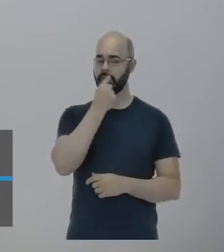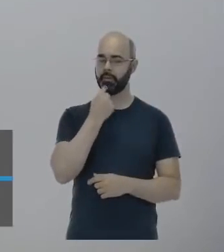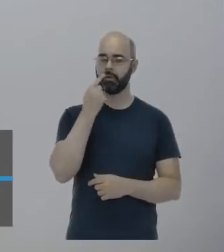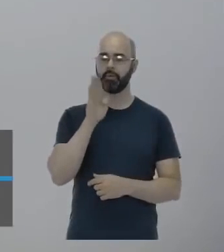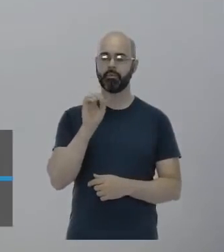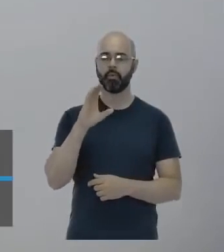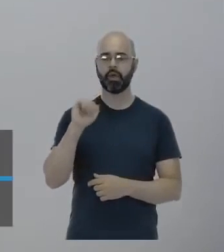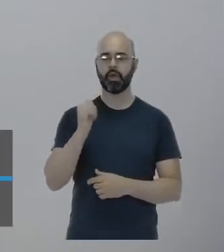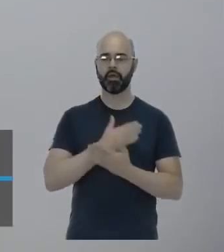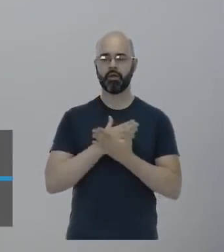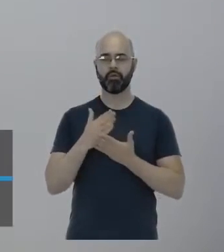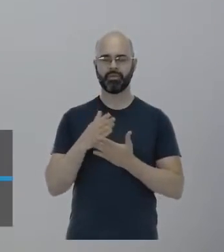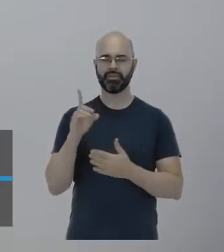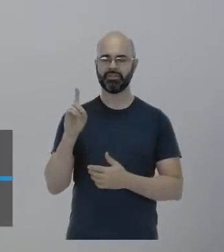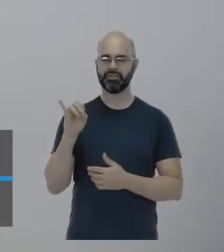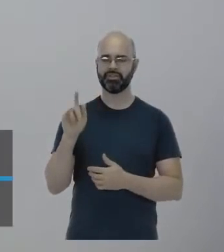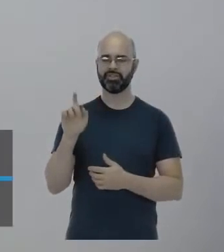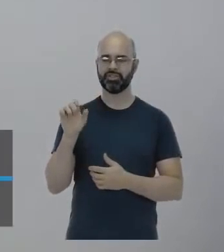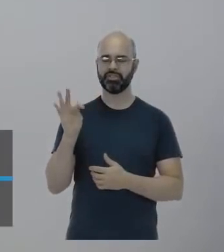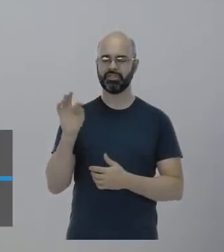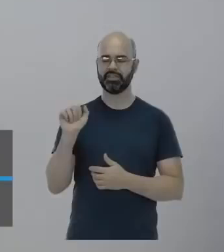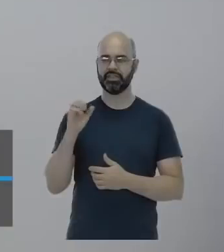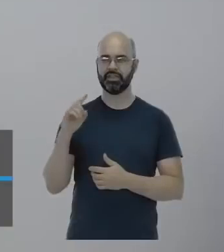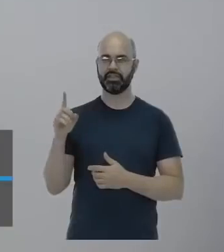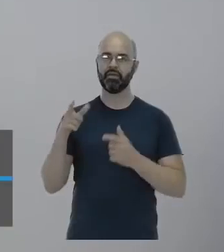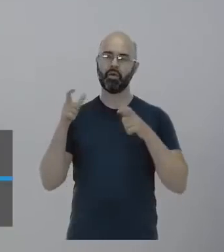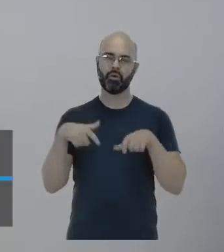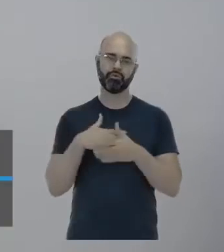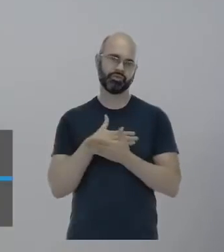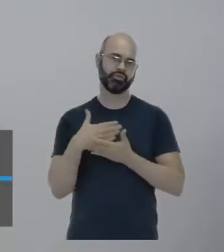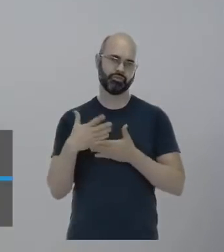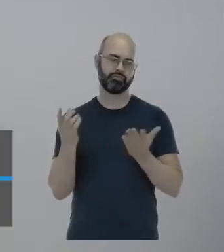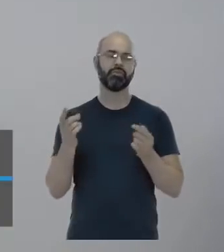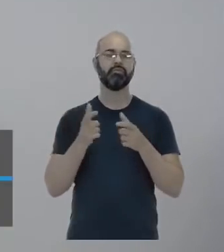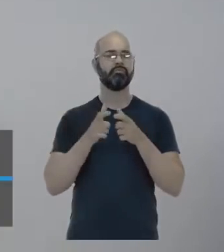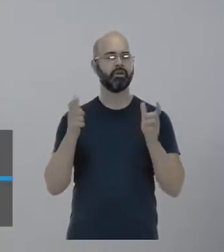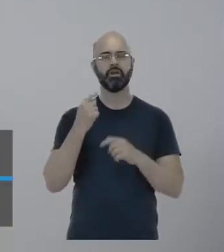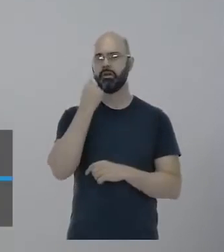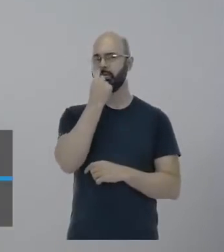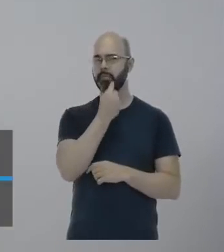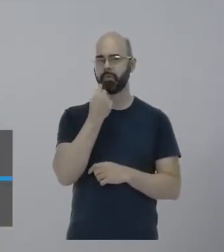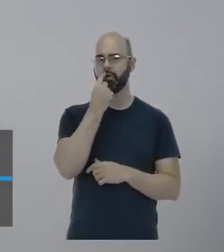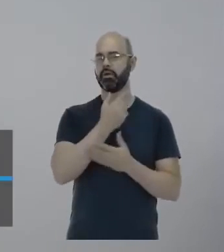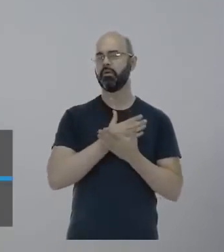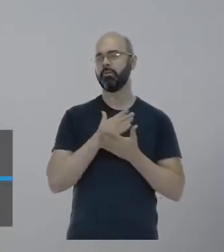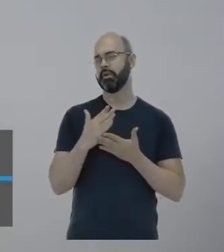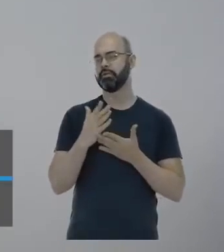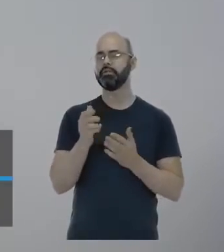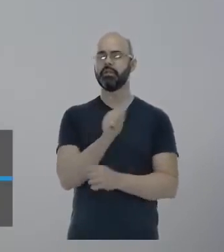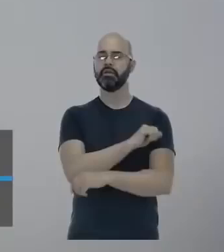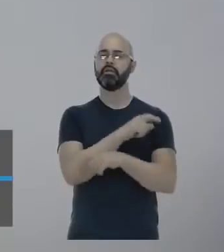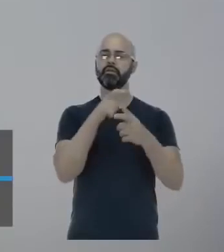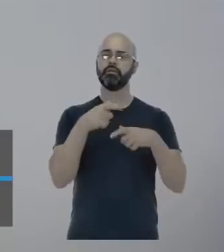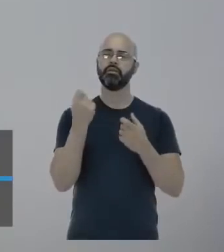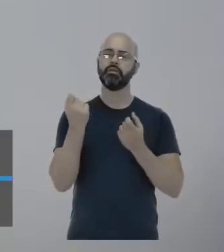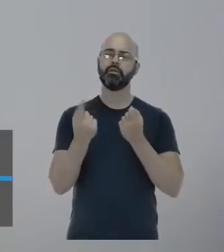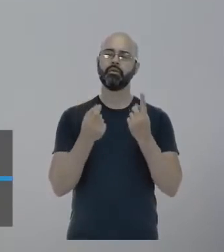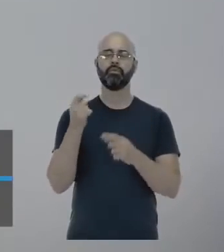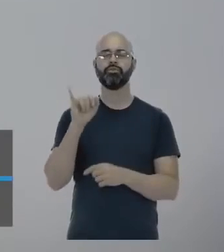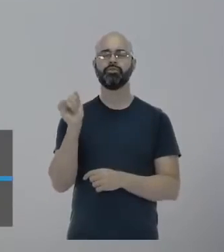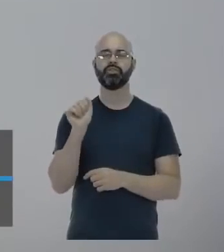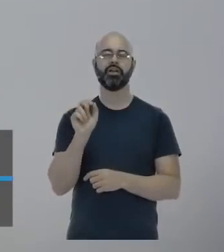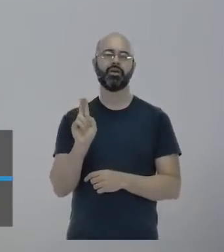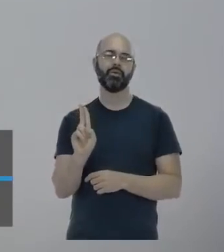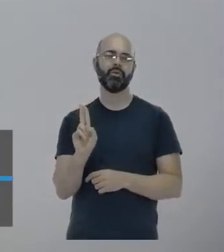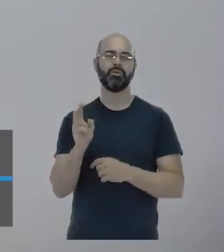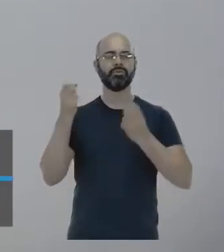Os alunos da escola Nazária, lá de Biúna, disseram na boca. Tem alunos aqui de Jaú, de várias